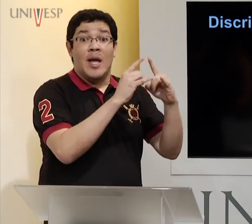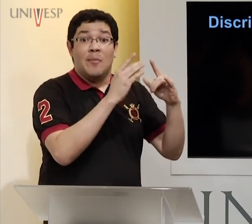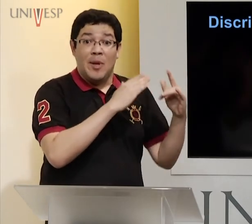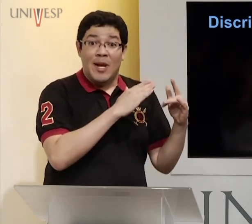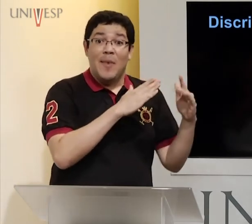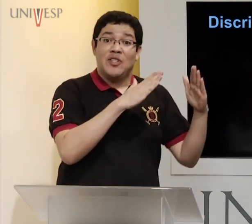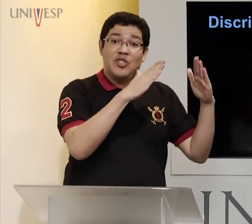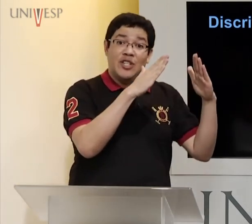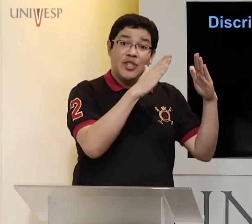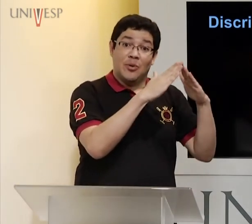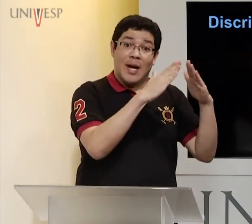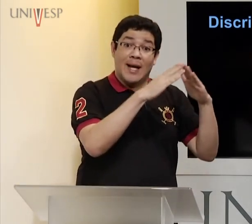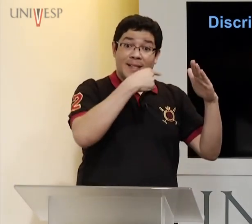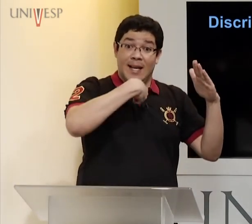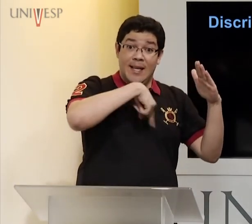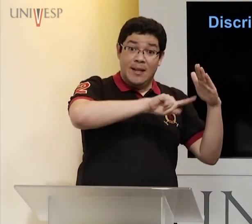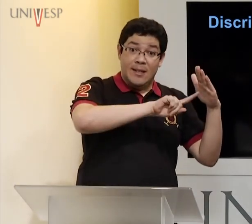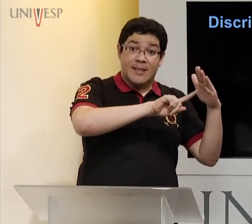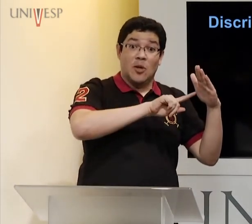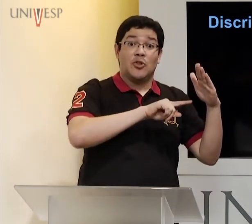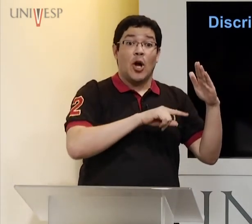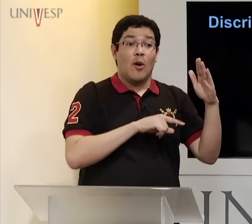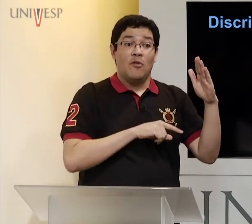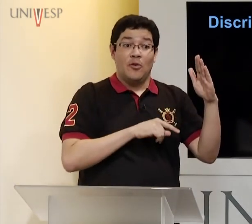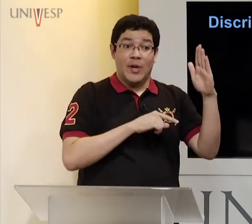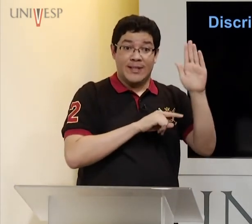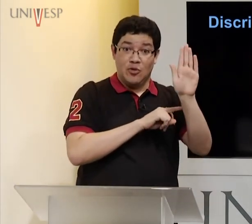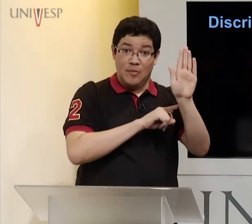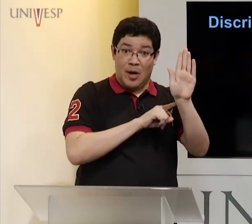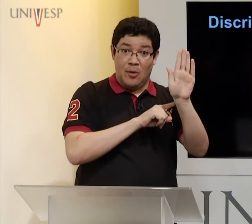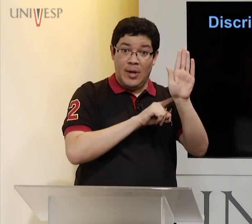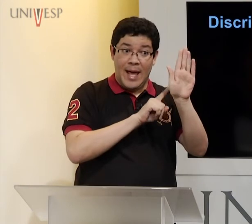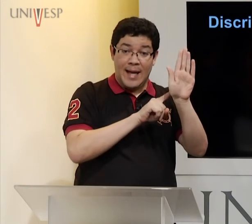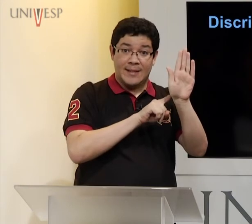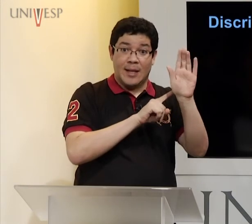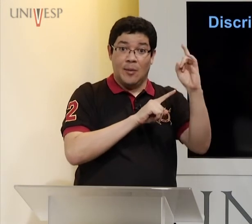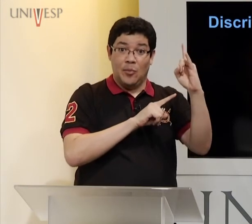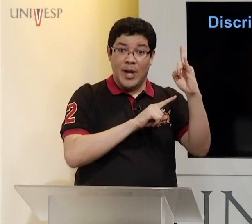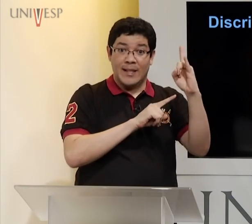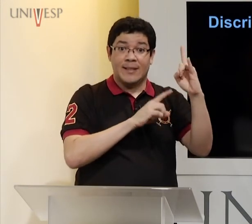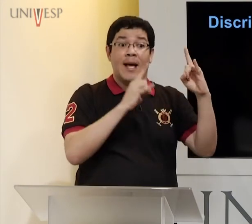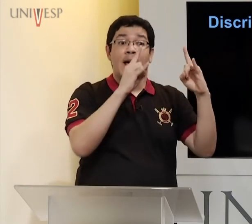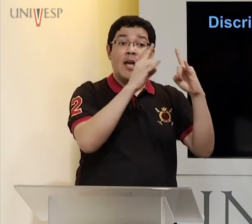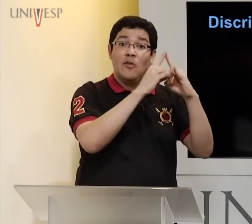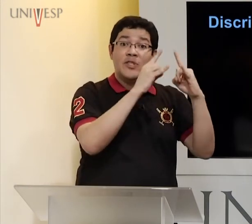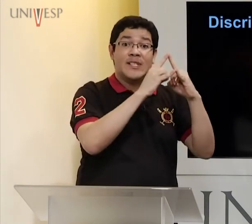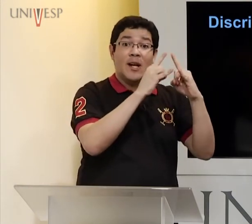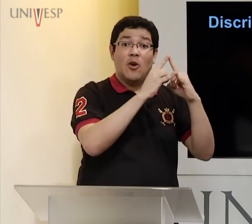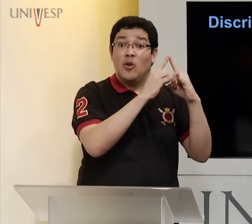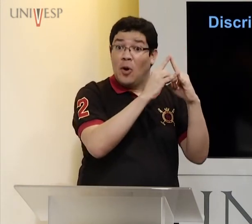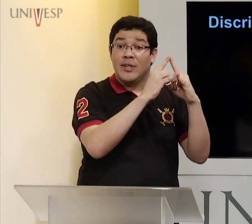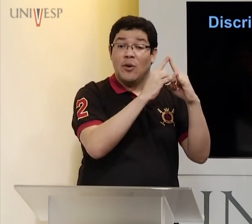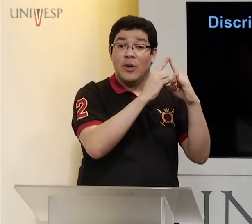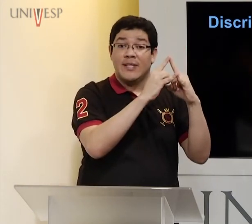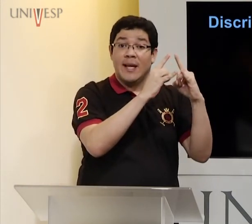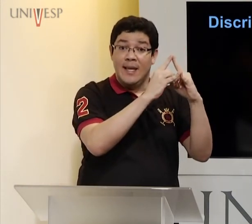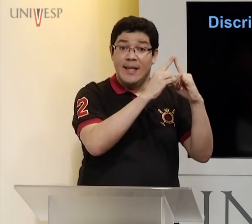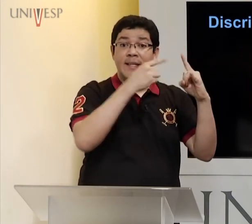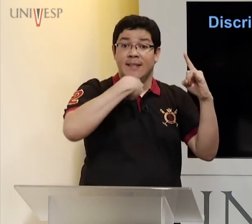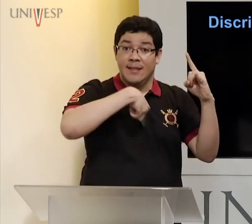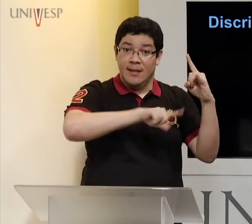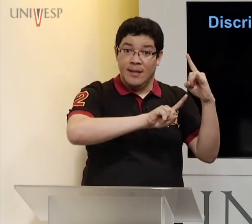inis. Então, primeiramente eu tinha dito casa, ir, se eu troco a configuração de mão esta por esta, eu vou dizer agora uma outra